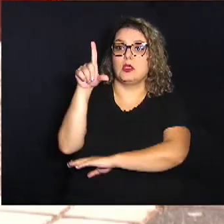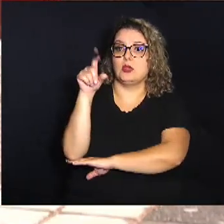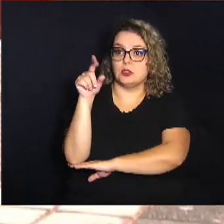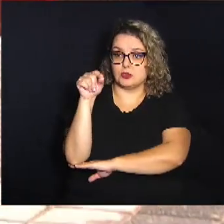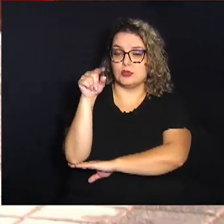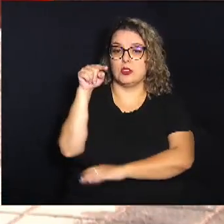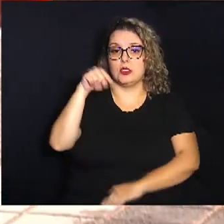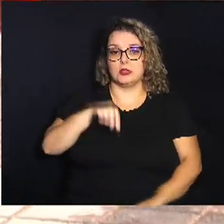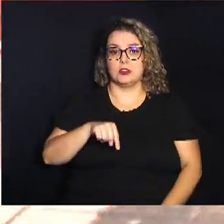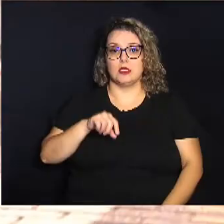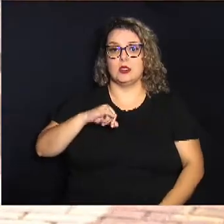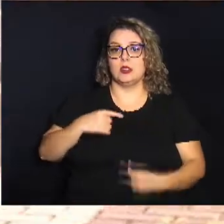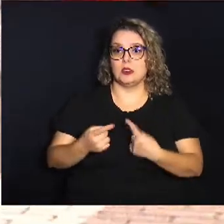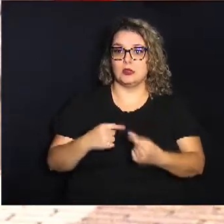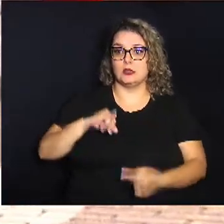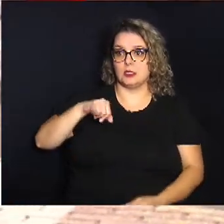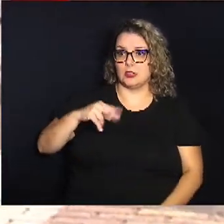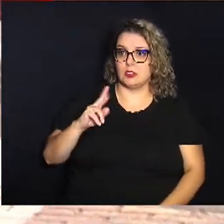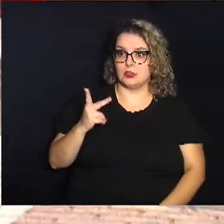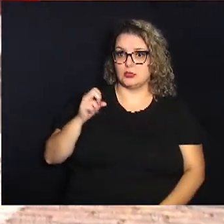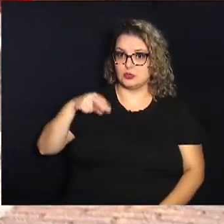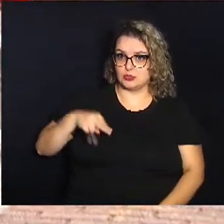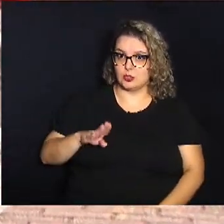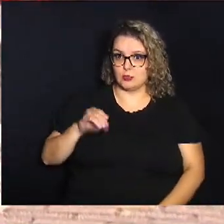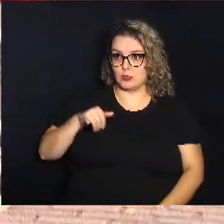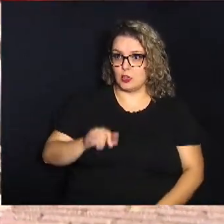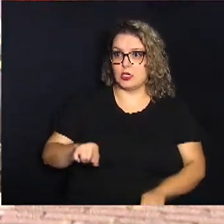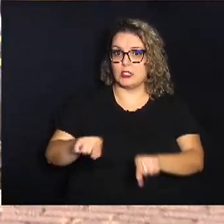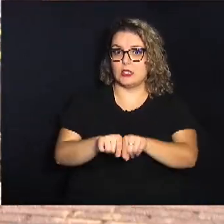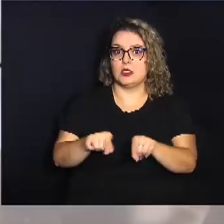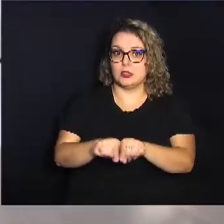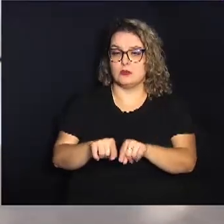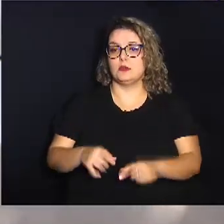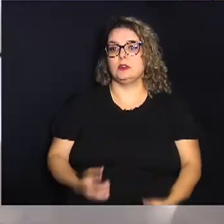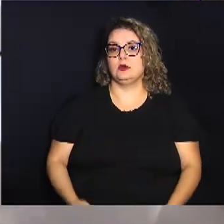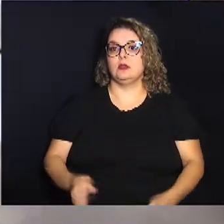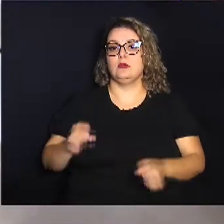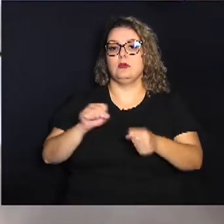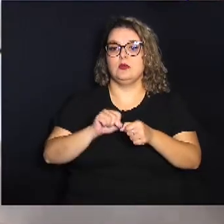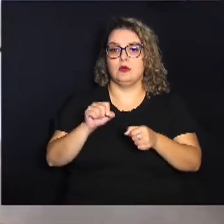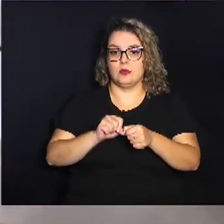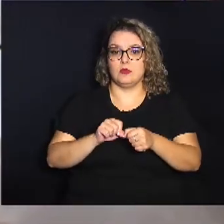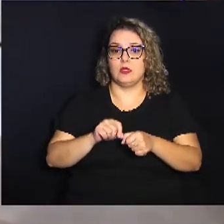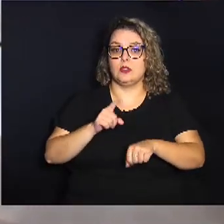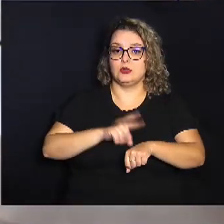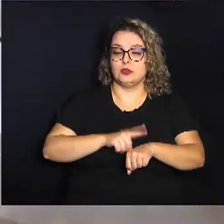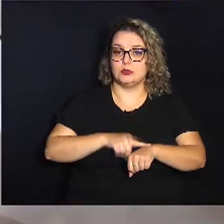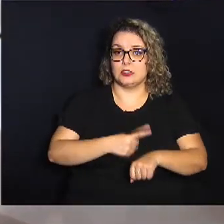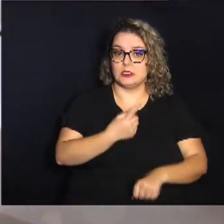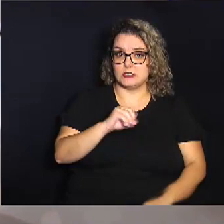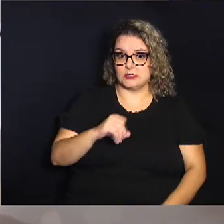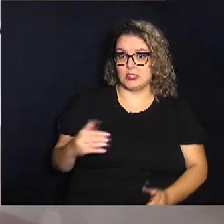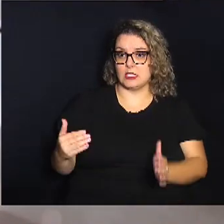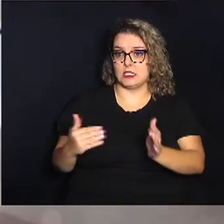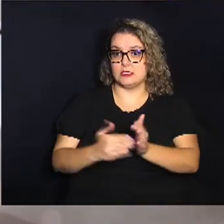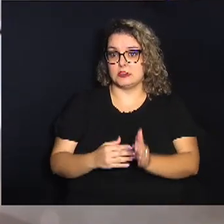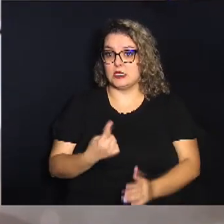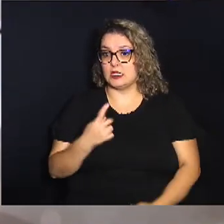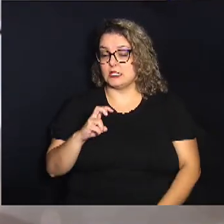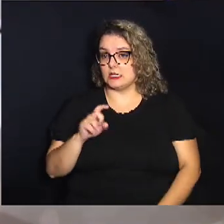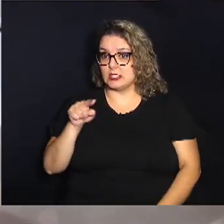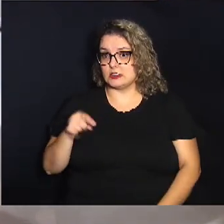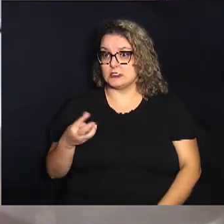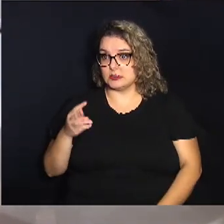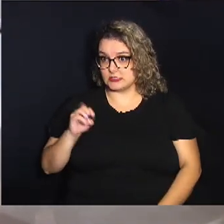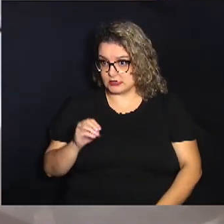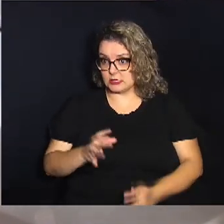Avenida John Boydum Lope que será também efetuado no horário das dez até as quinze e trinta